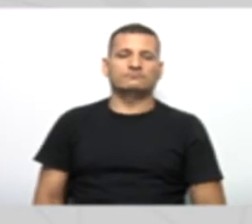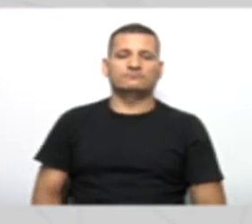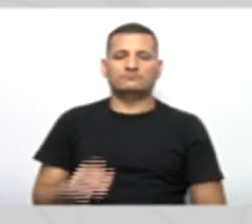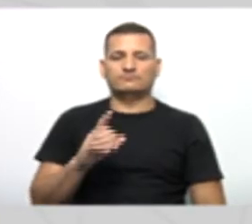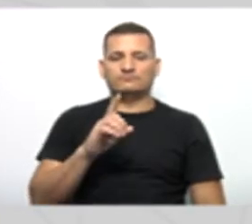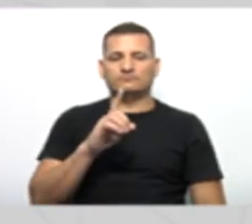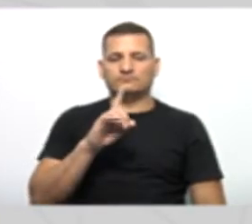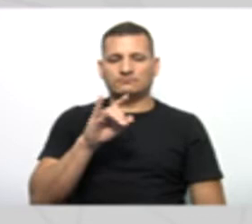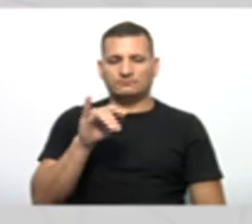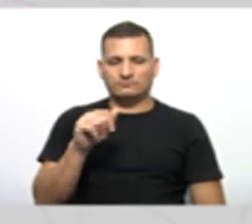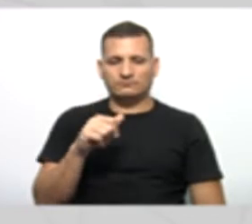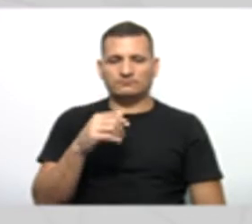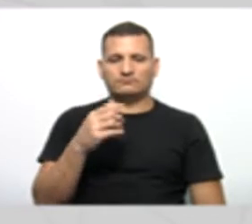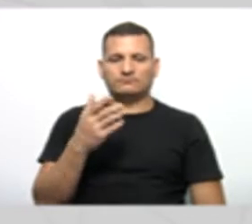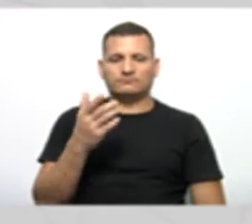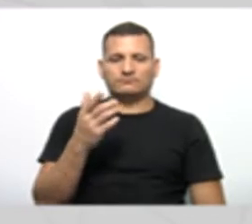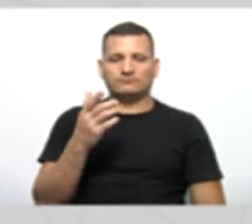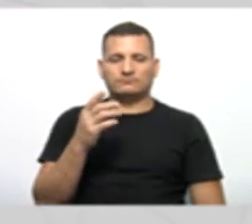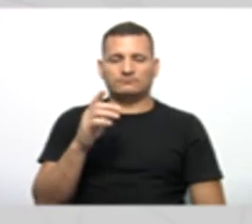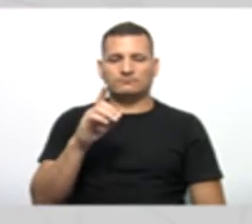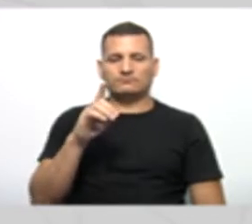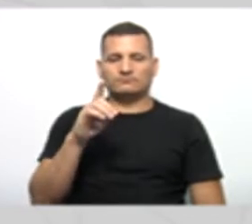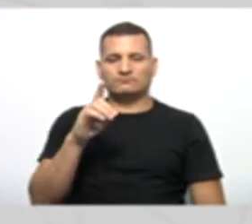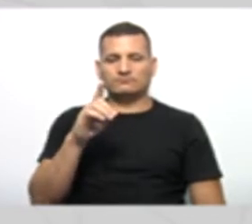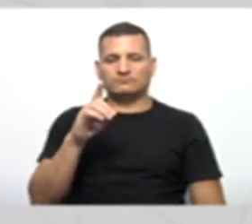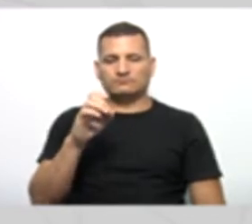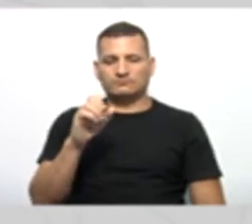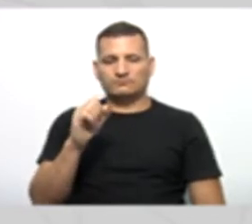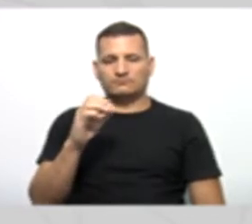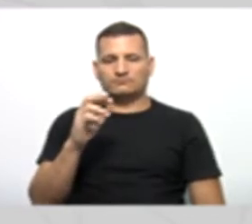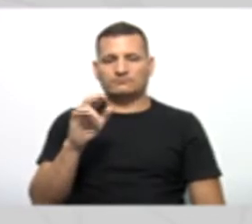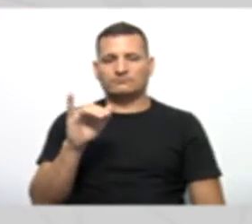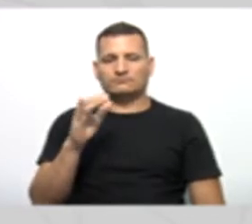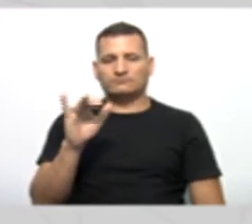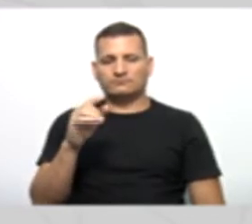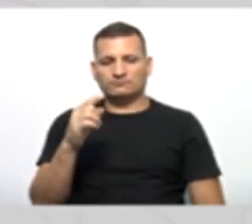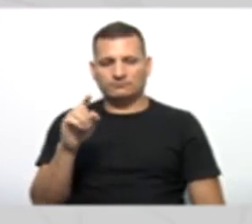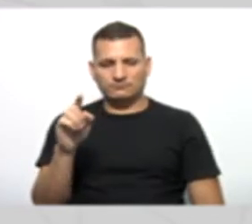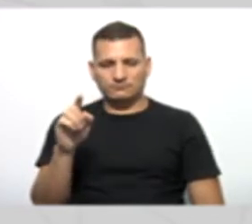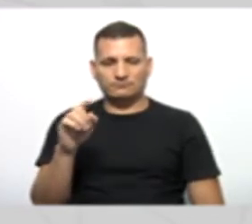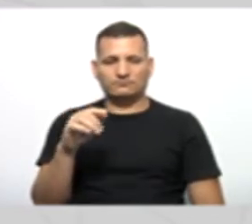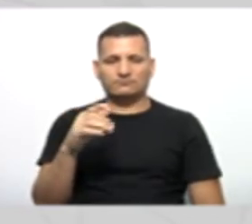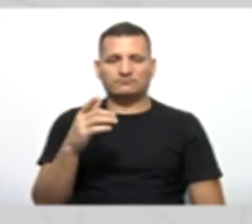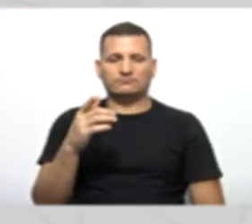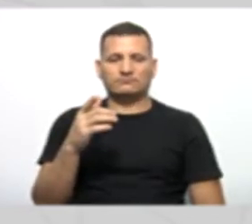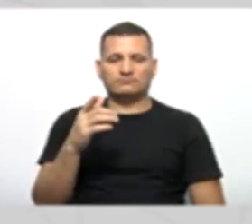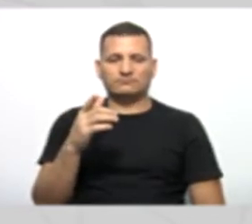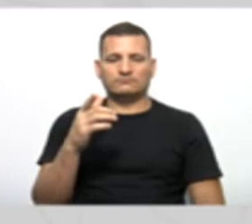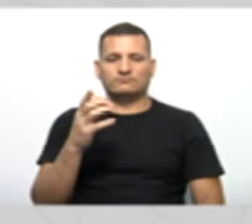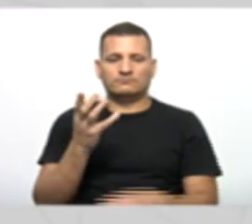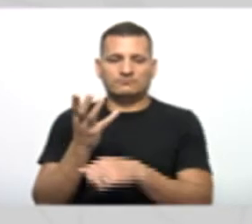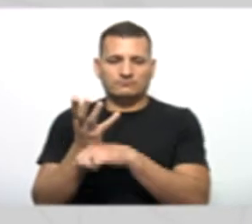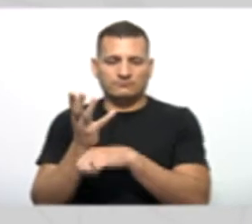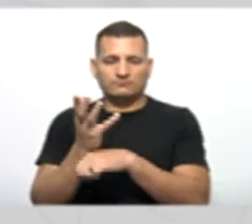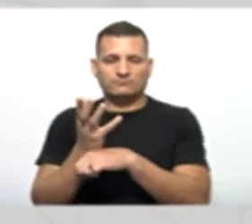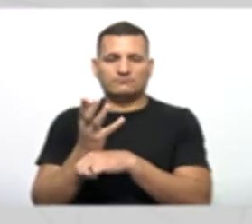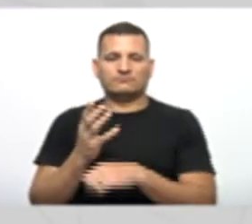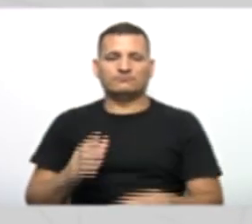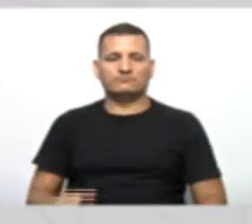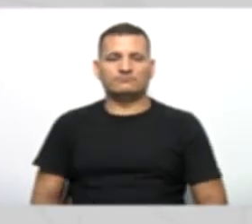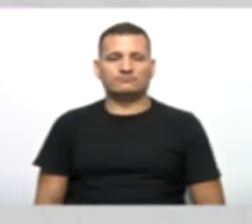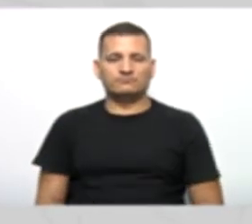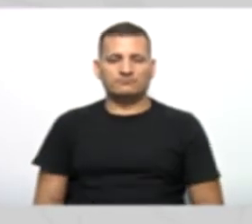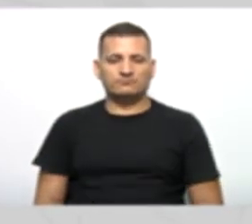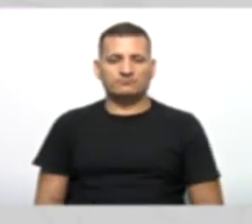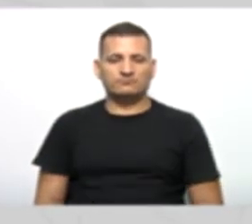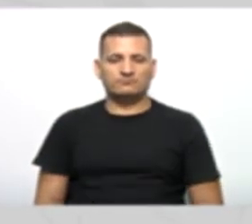vai ter a descrição varchar 150. E nós temos aqui a ID da disciplina integer do tipo not null. E aí